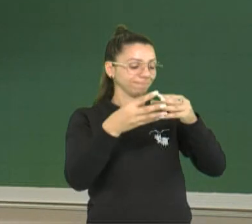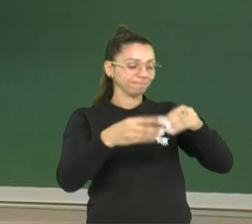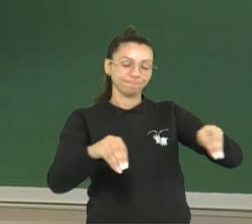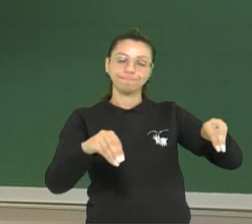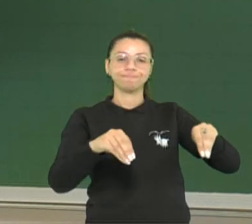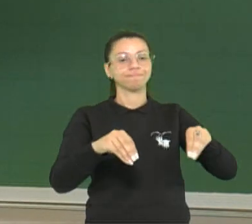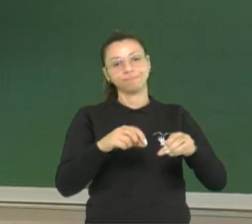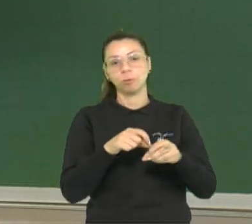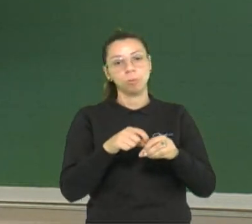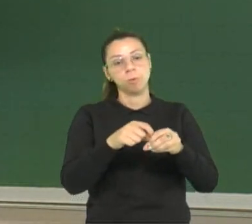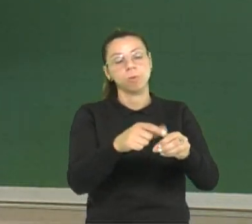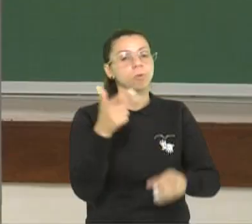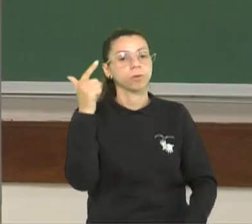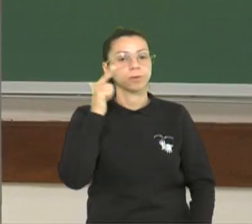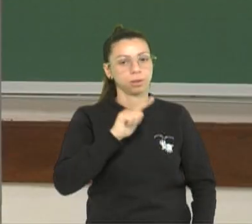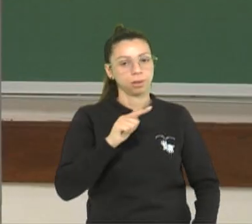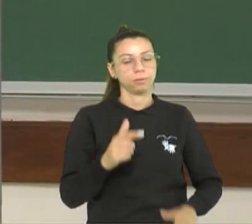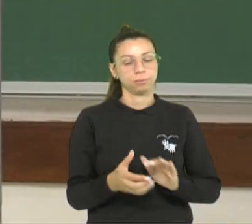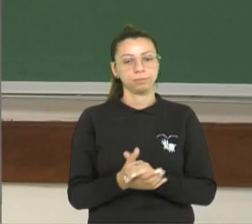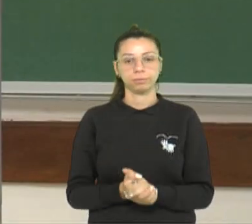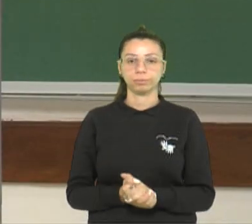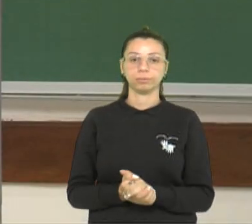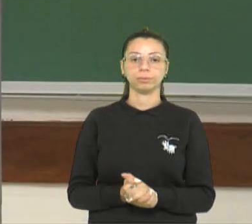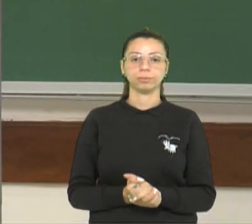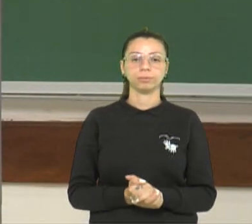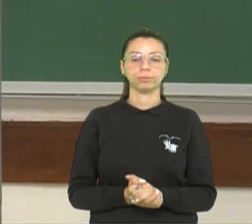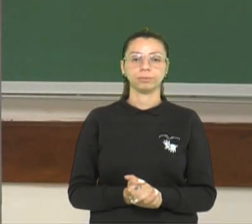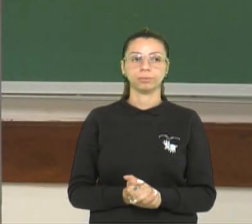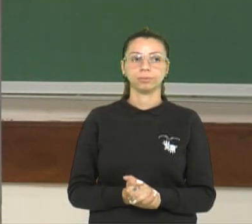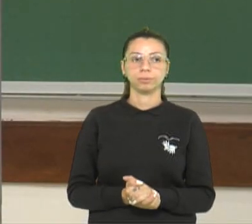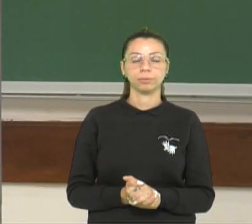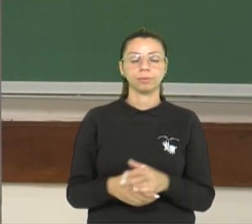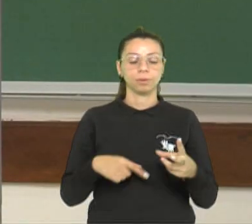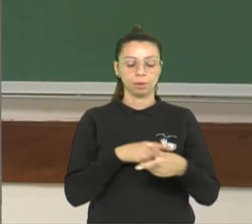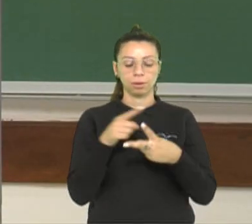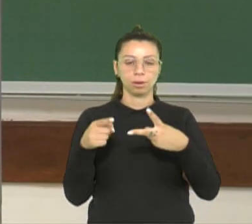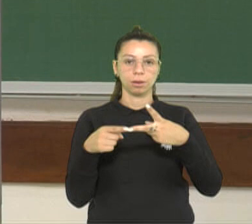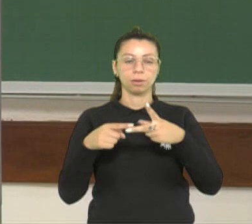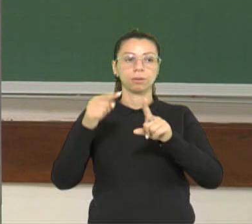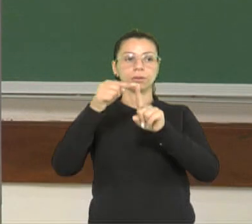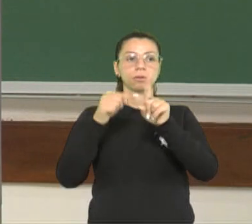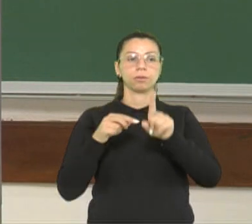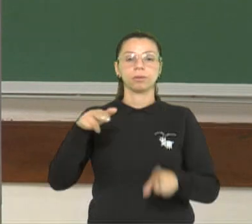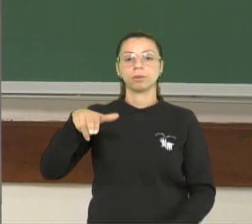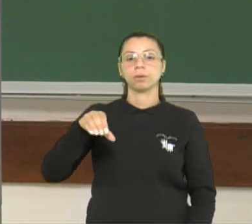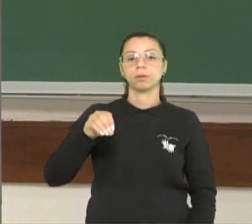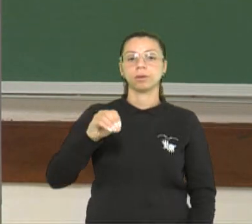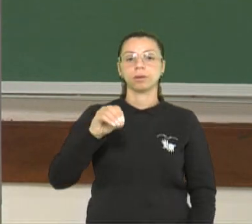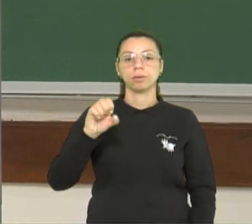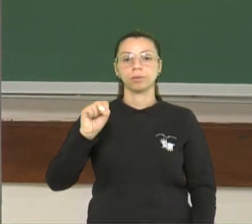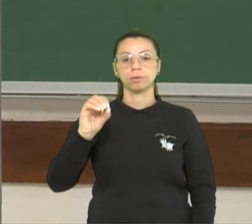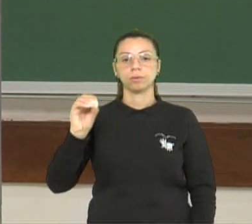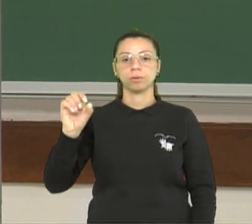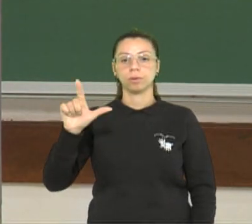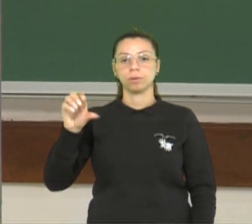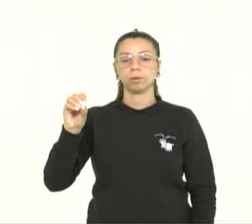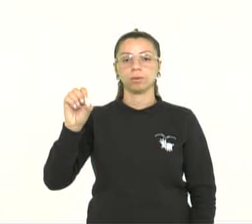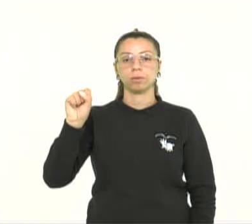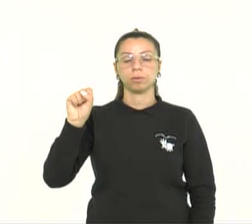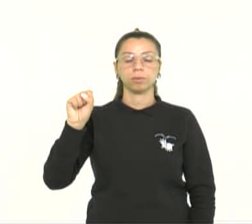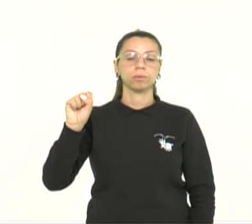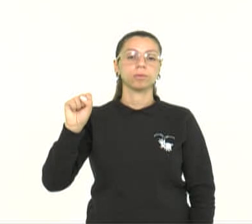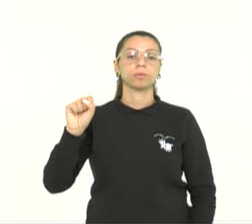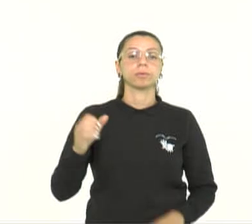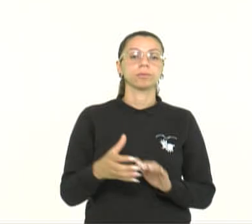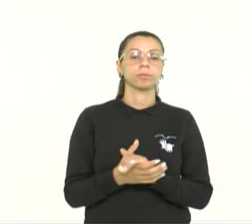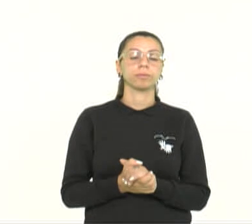fertilidade desses solos. Nós também vamos ter o segundo tipo de solo que são os neossolos. Neossolos